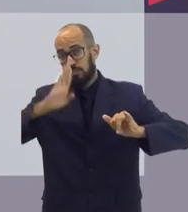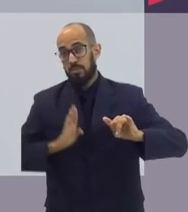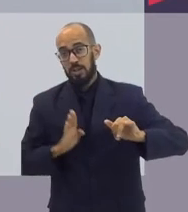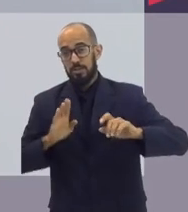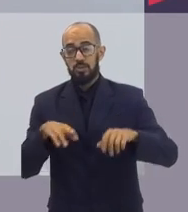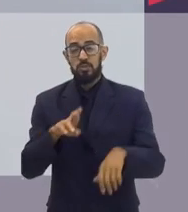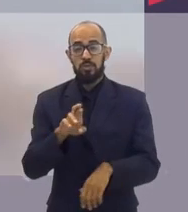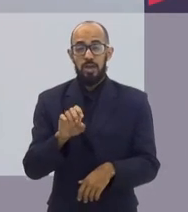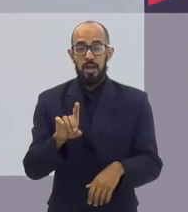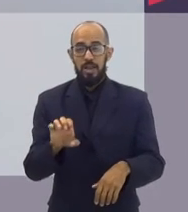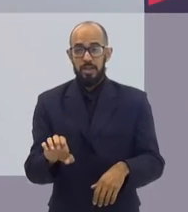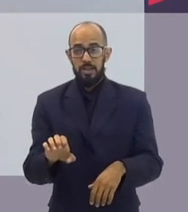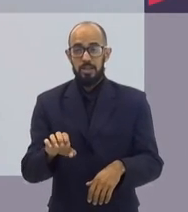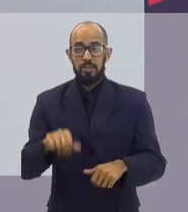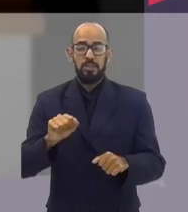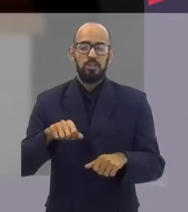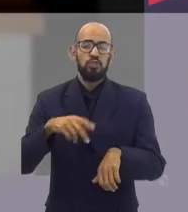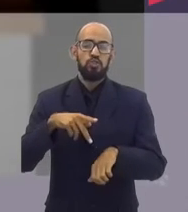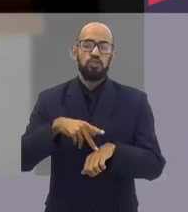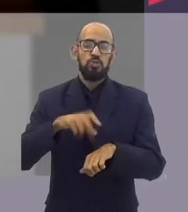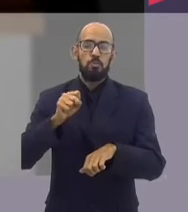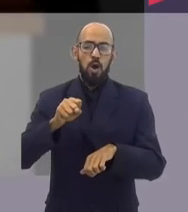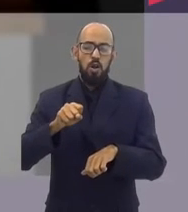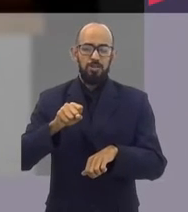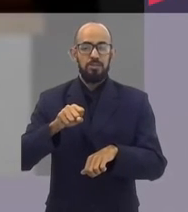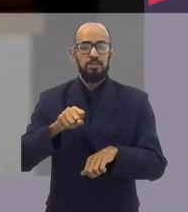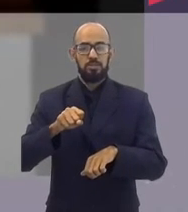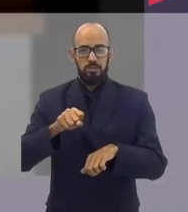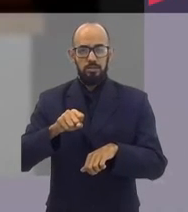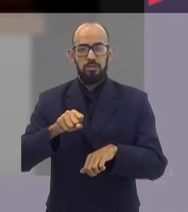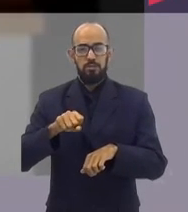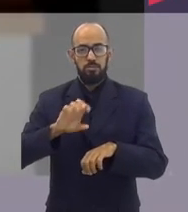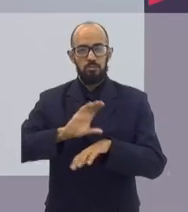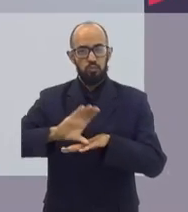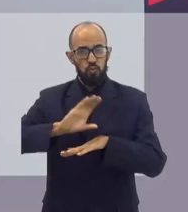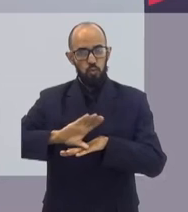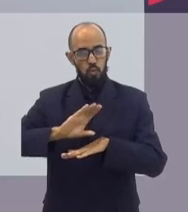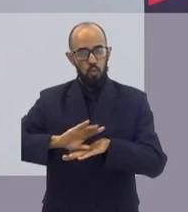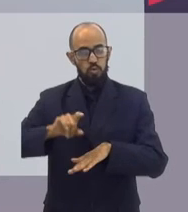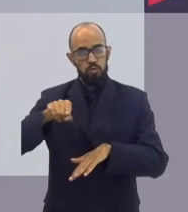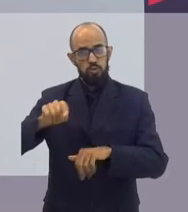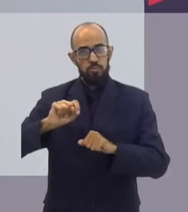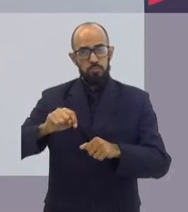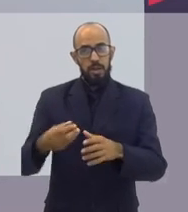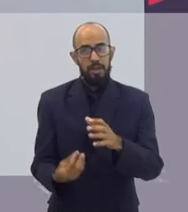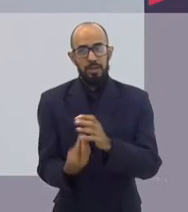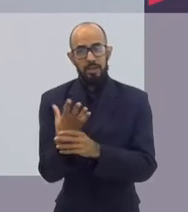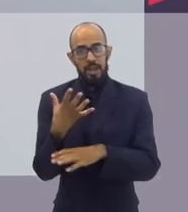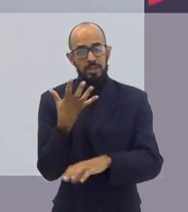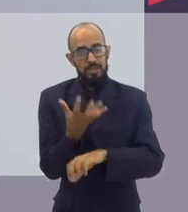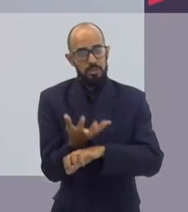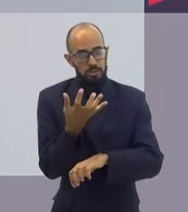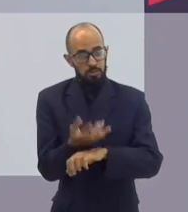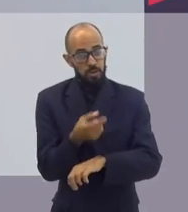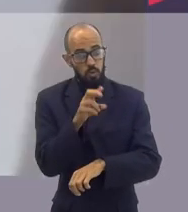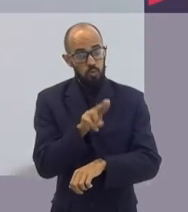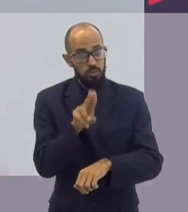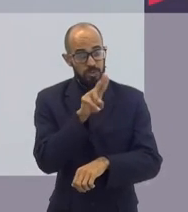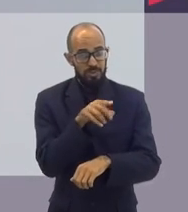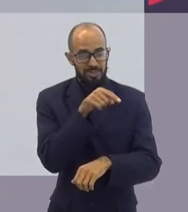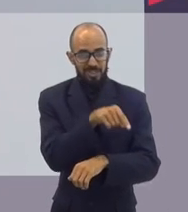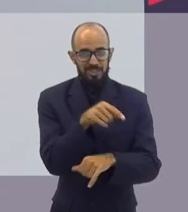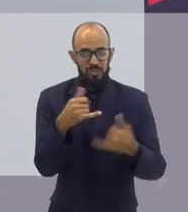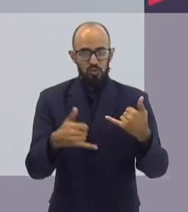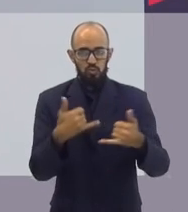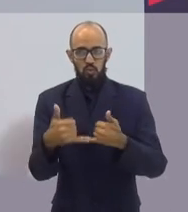inteiro, através da sua rede de cursos de pós-graduação, para estimular a criação de uma disciplina usando